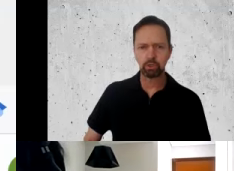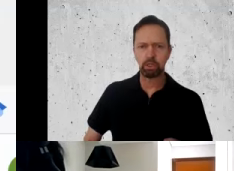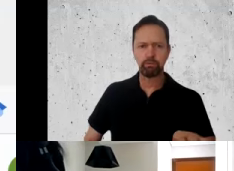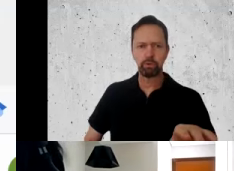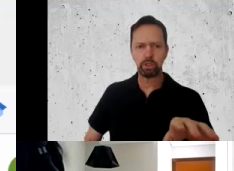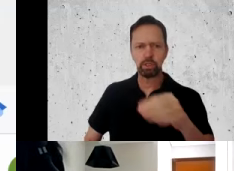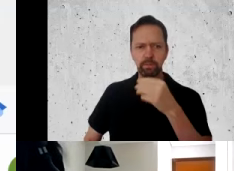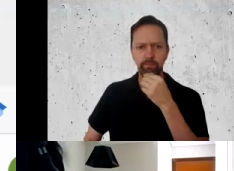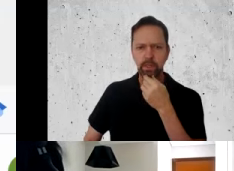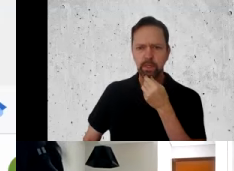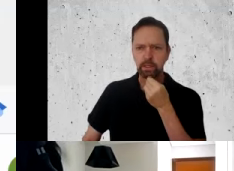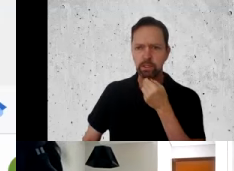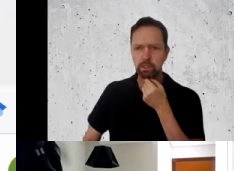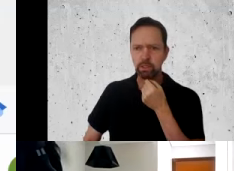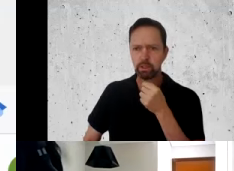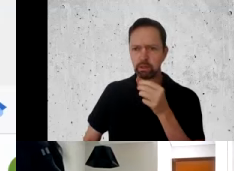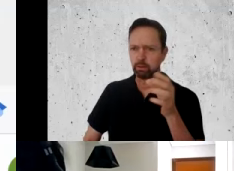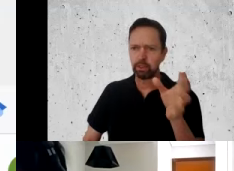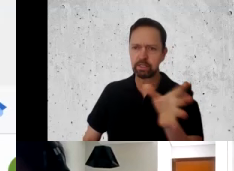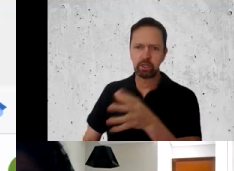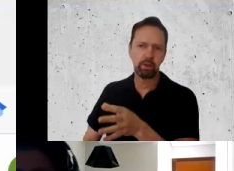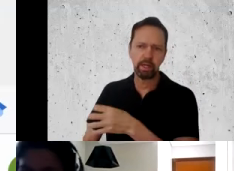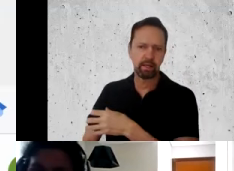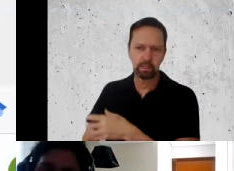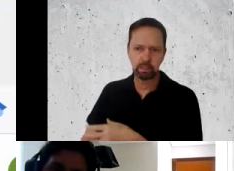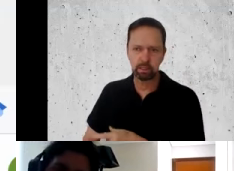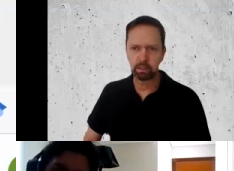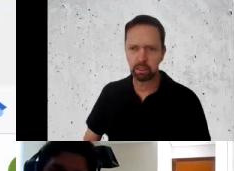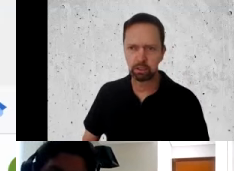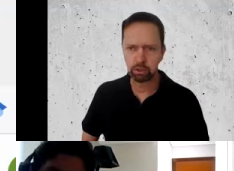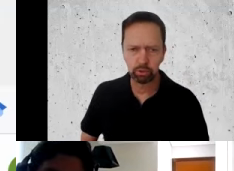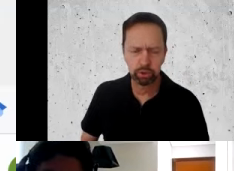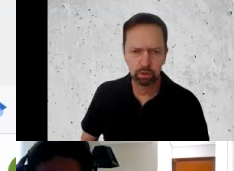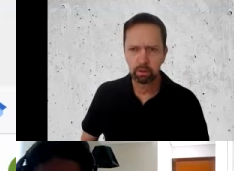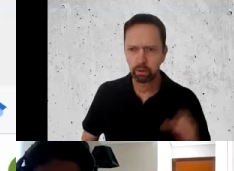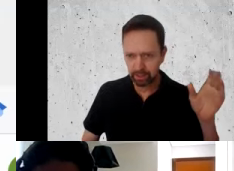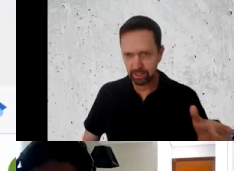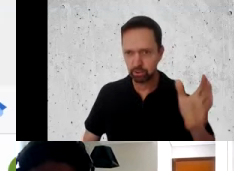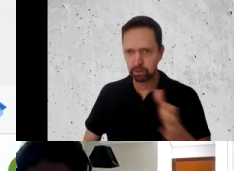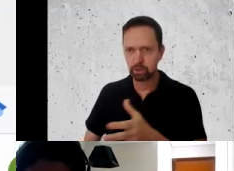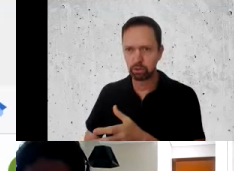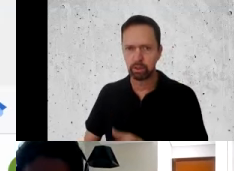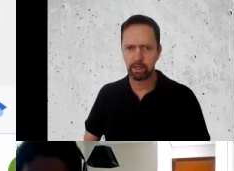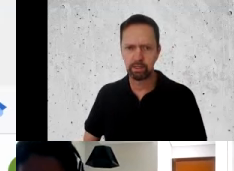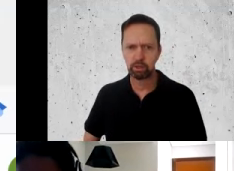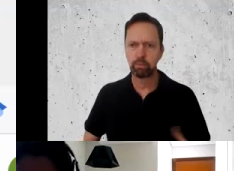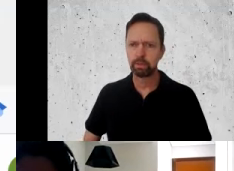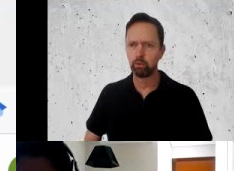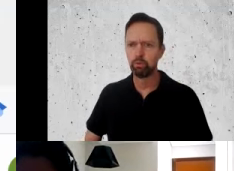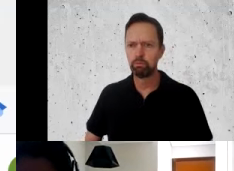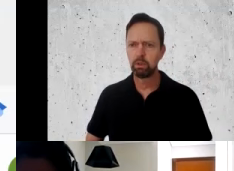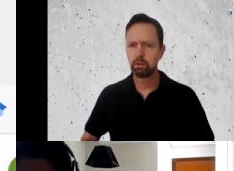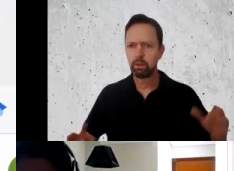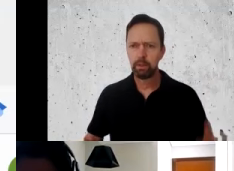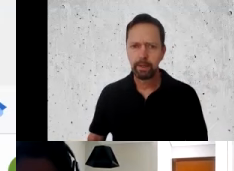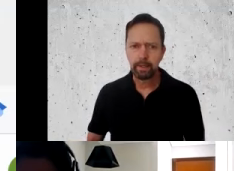do nosso livro de Organizational Analysis and Institution, Organizational and Institutional Analysis, é o capítulo